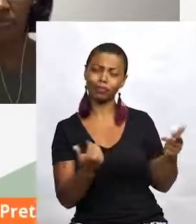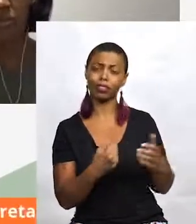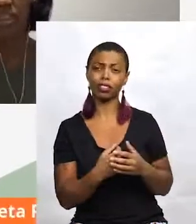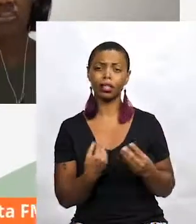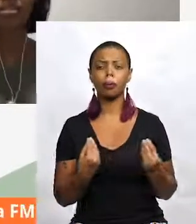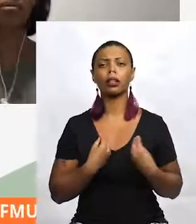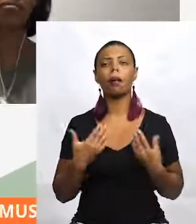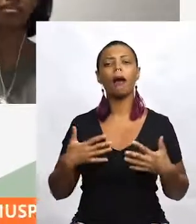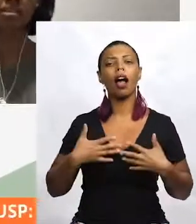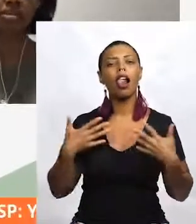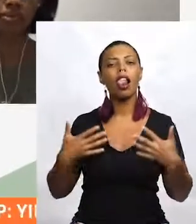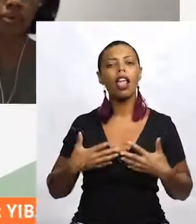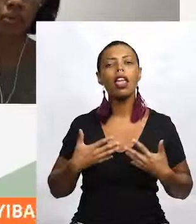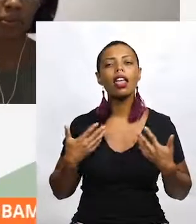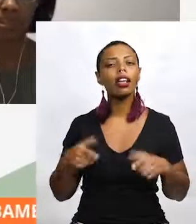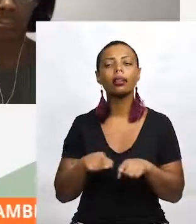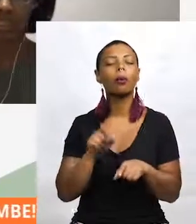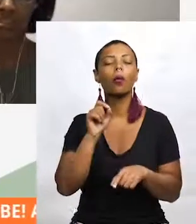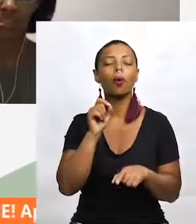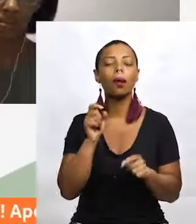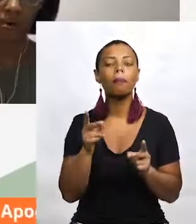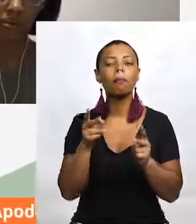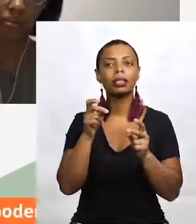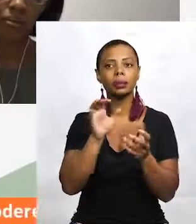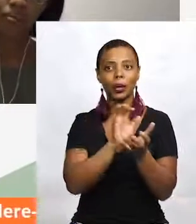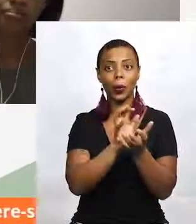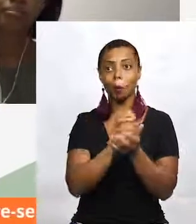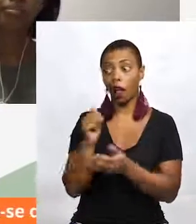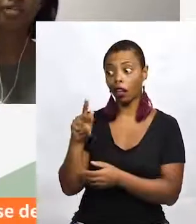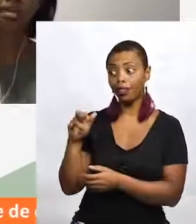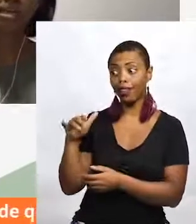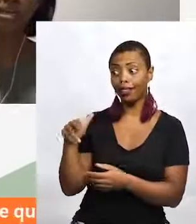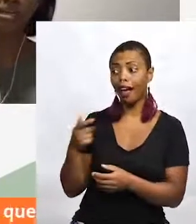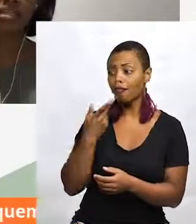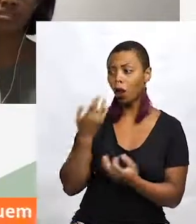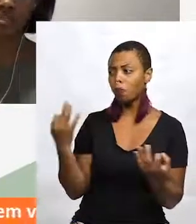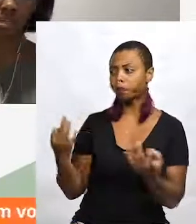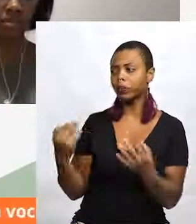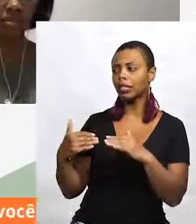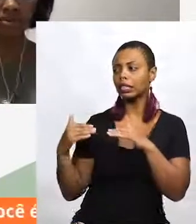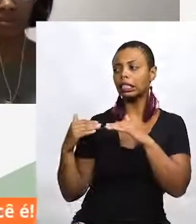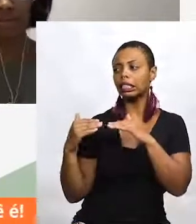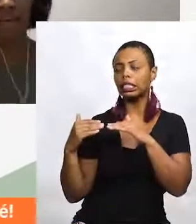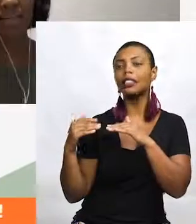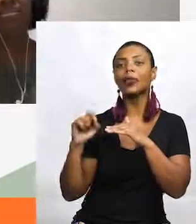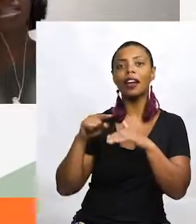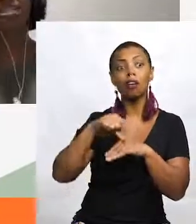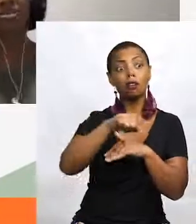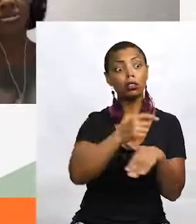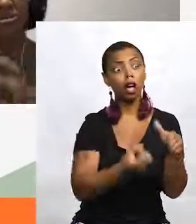alegria muito grande também ver esse grupo, como a Adriana bem colocou, que vocês